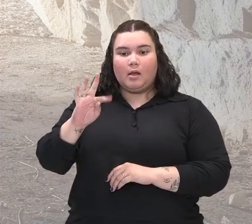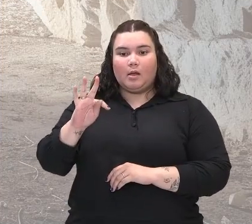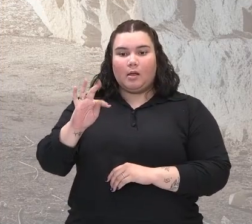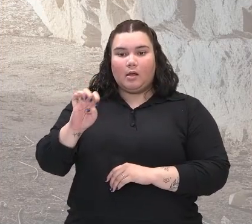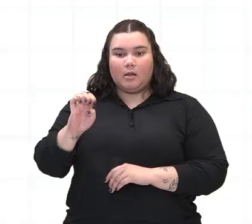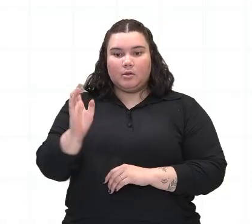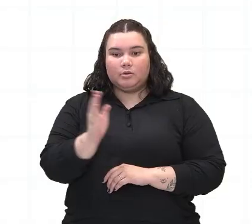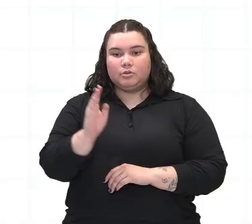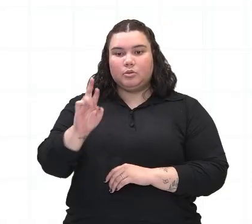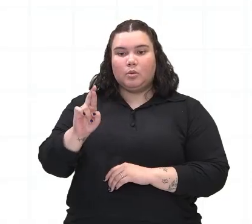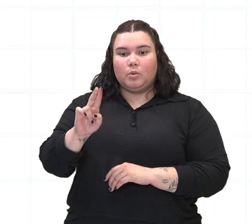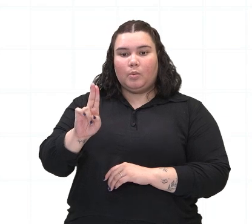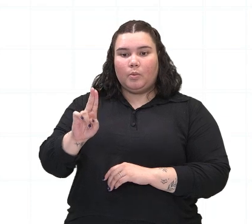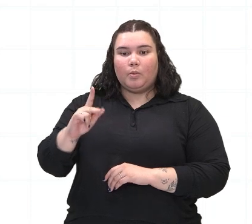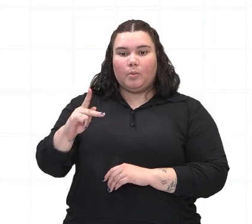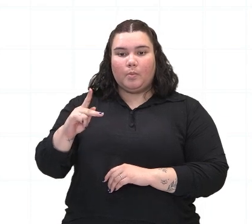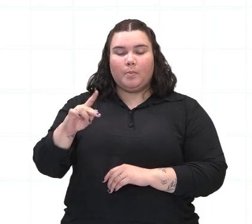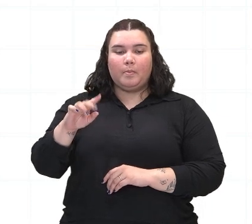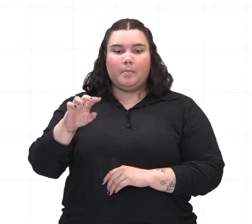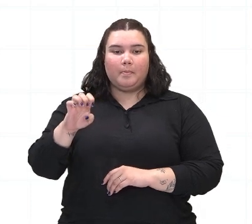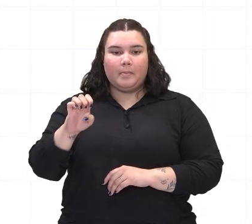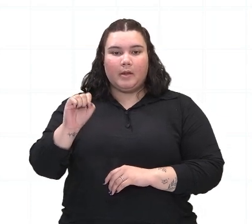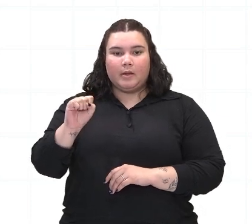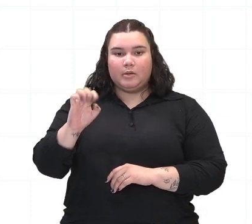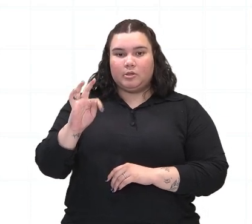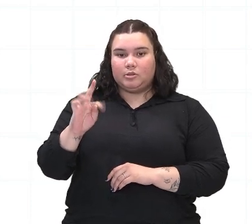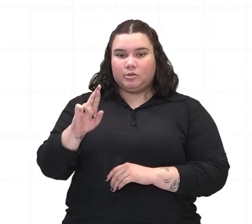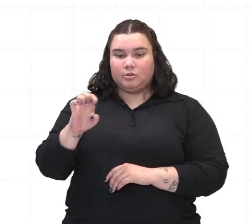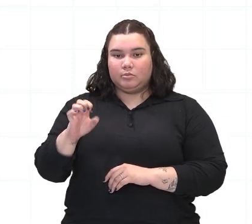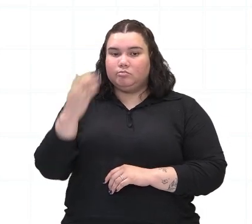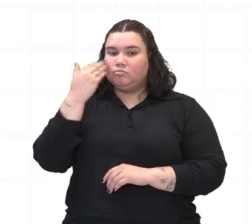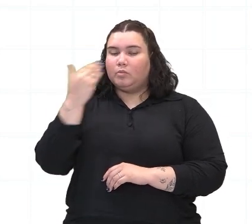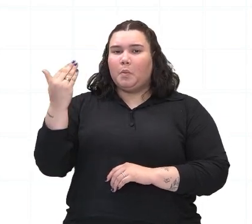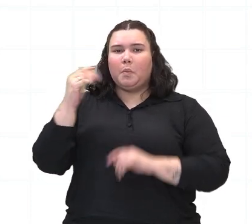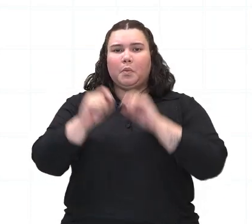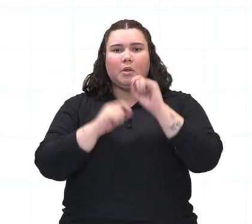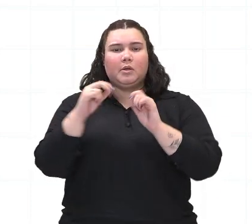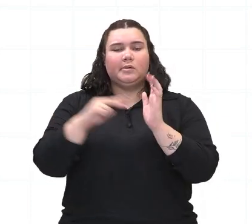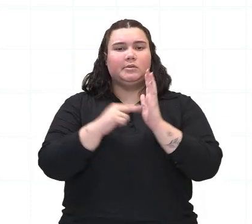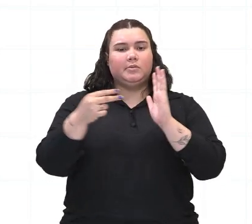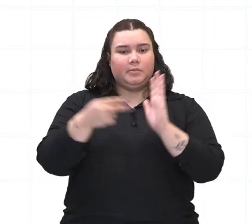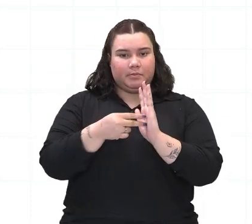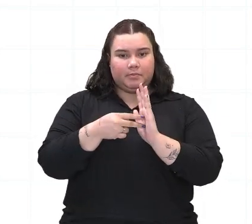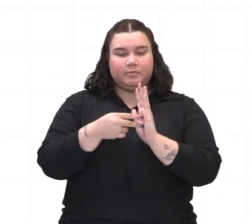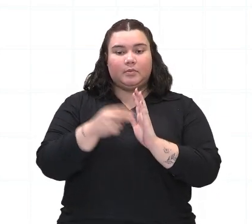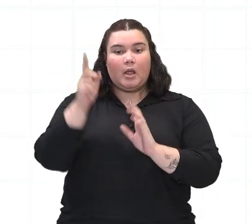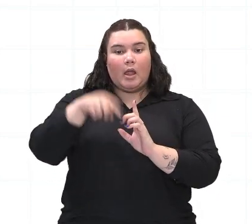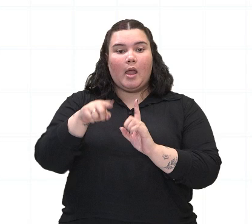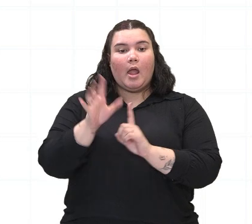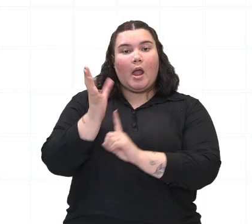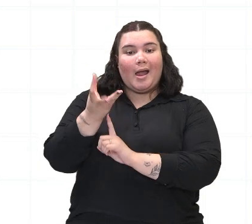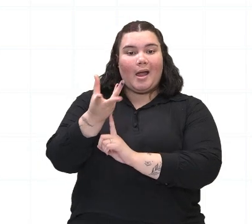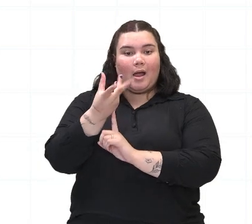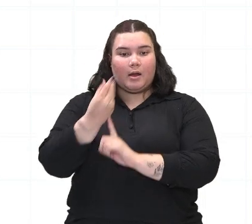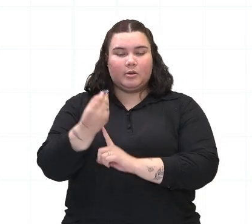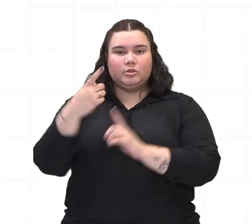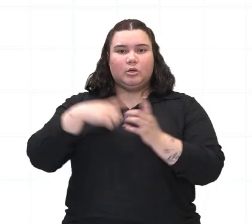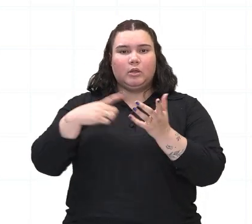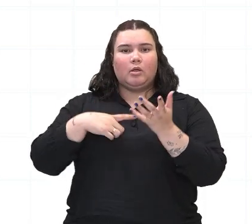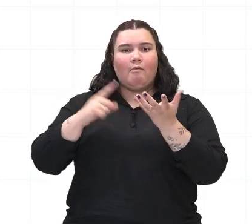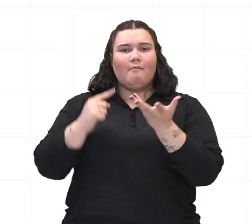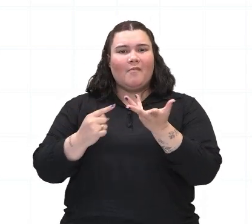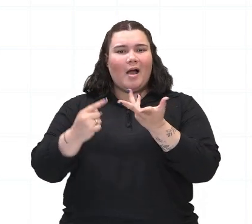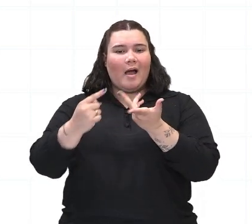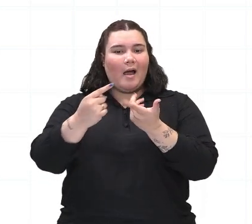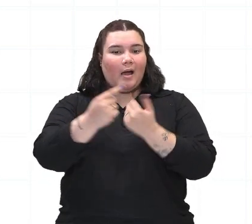vamos ver o que que é arte rupestre arte rupestre é compreendida como o amplo conjunto